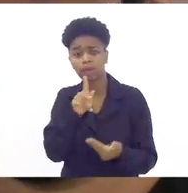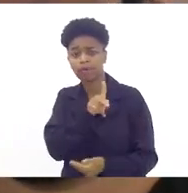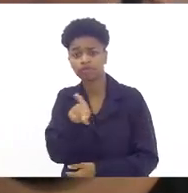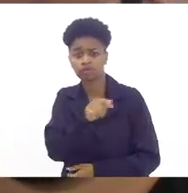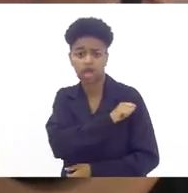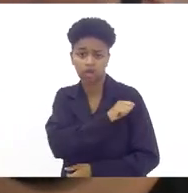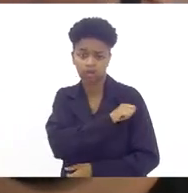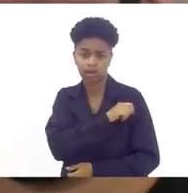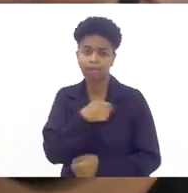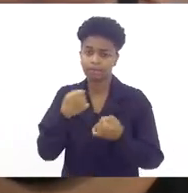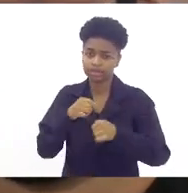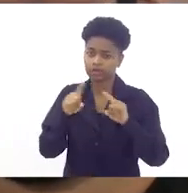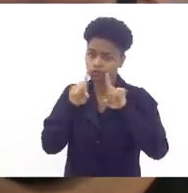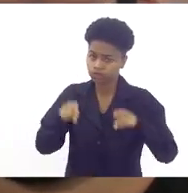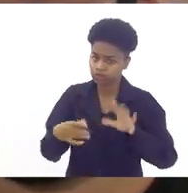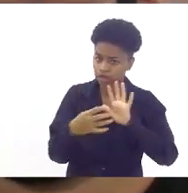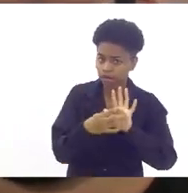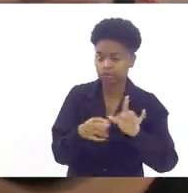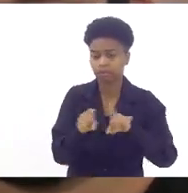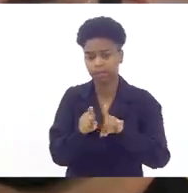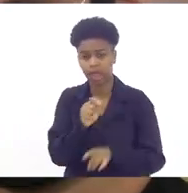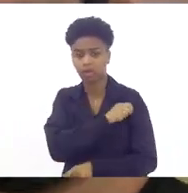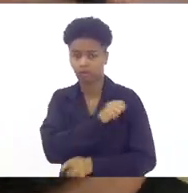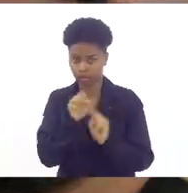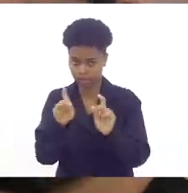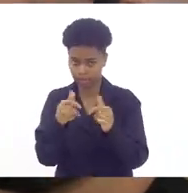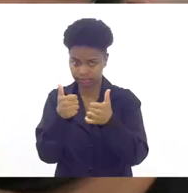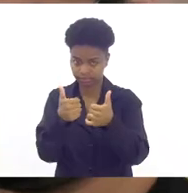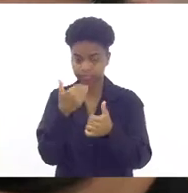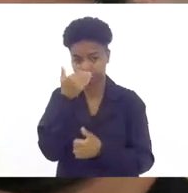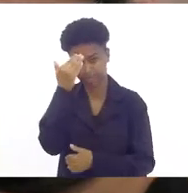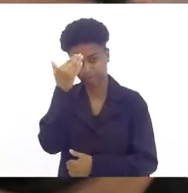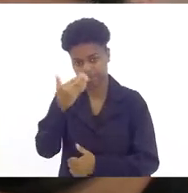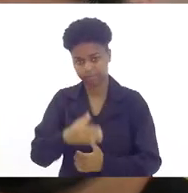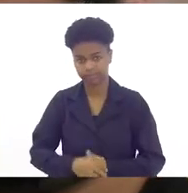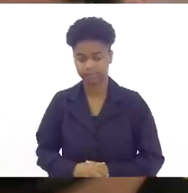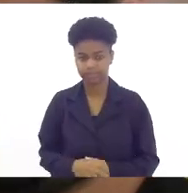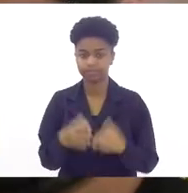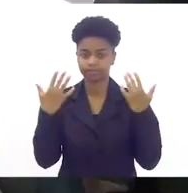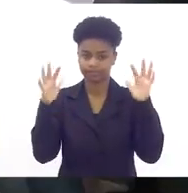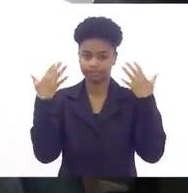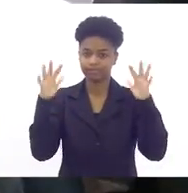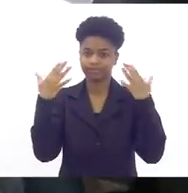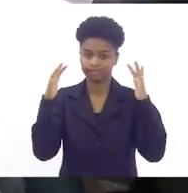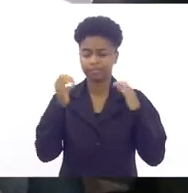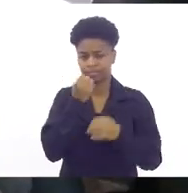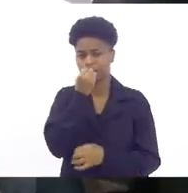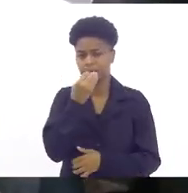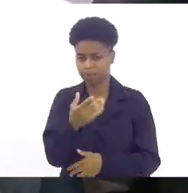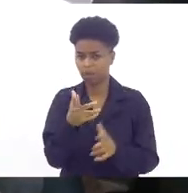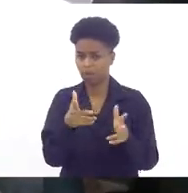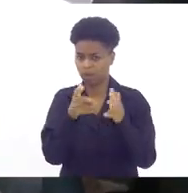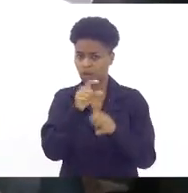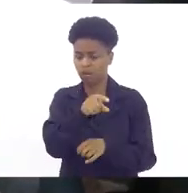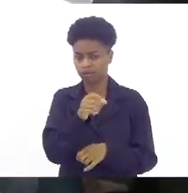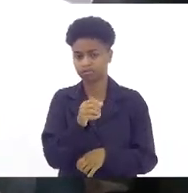servidor e alunos tá bom muito obrigada muito bem observado